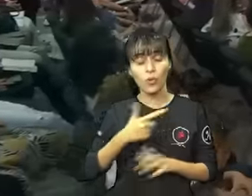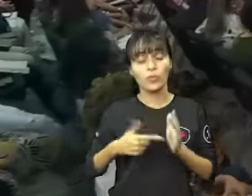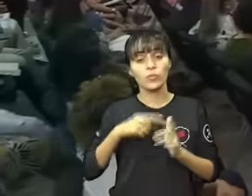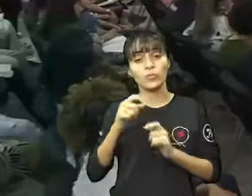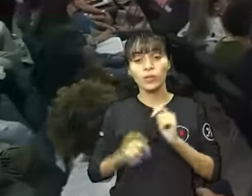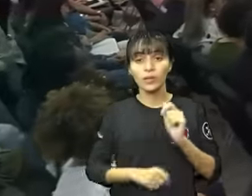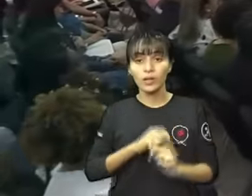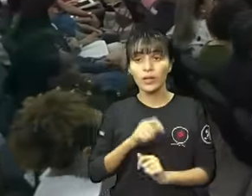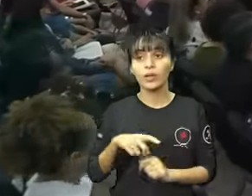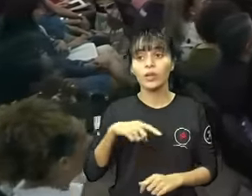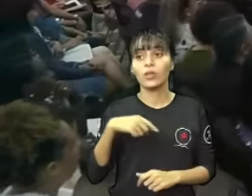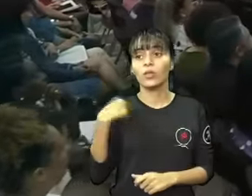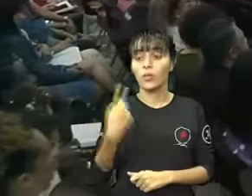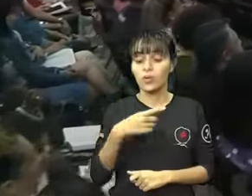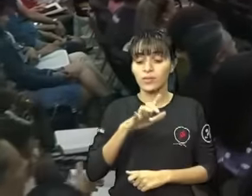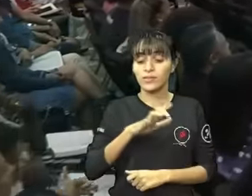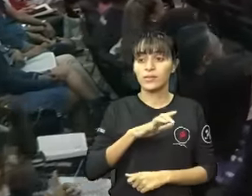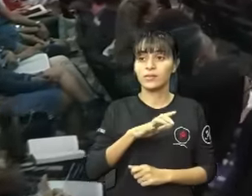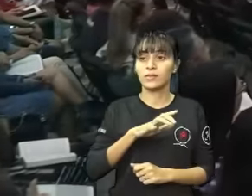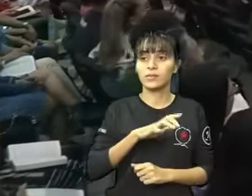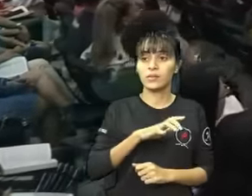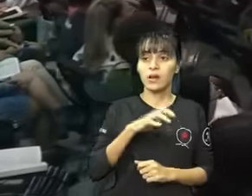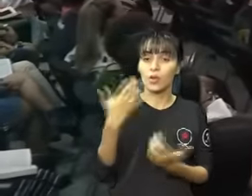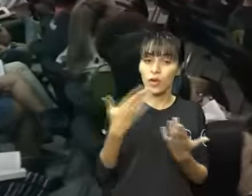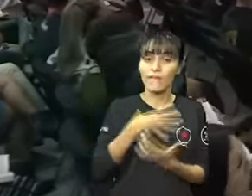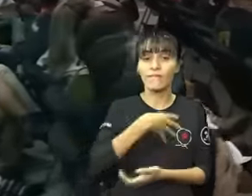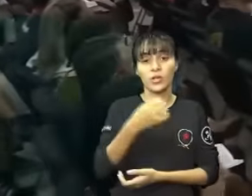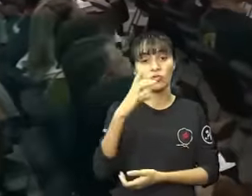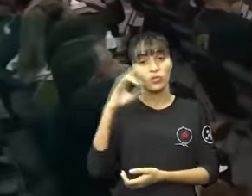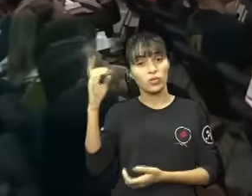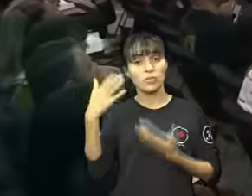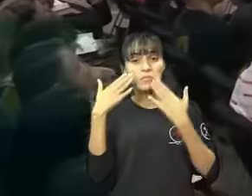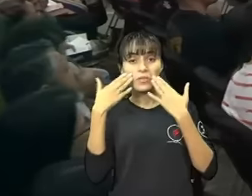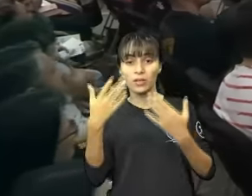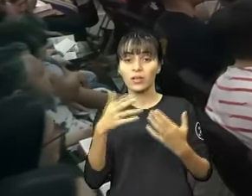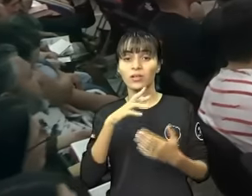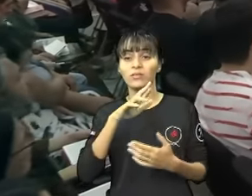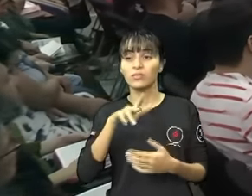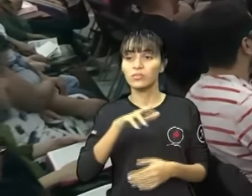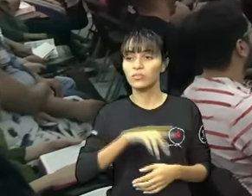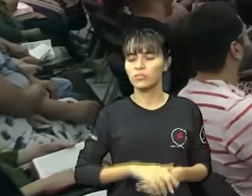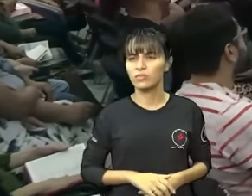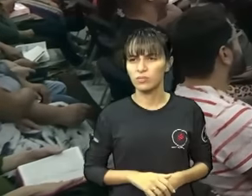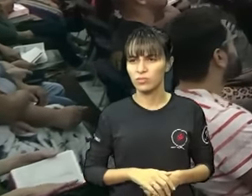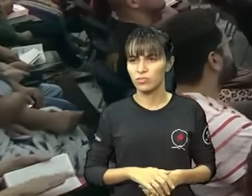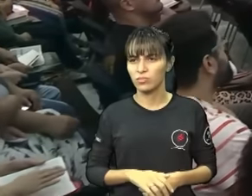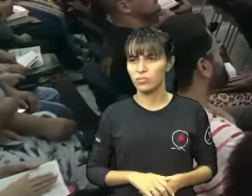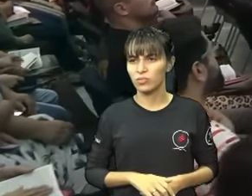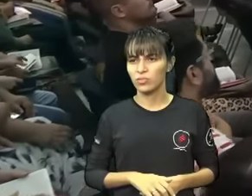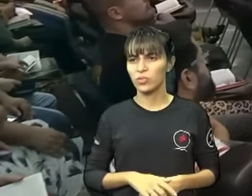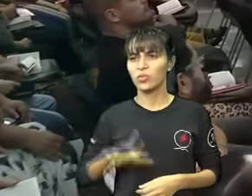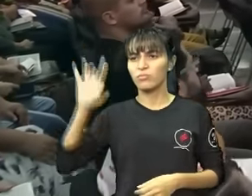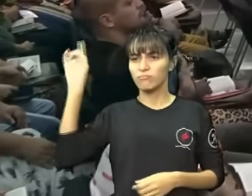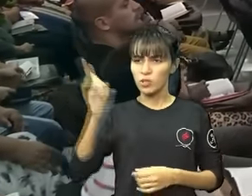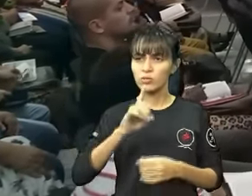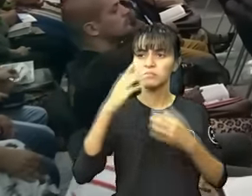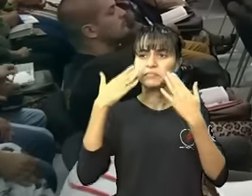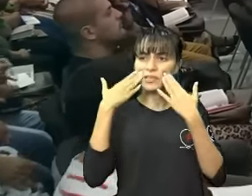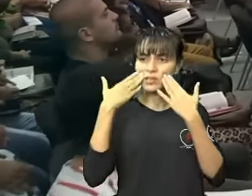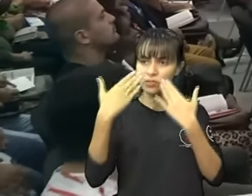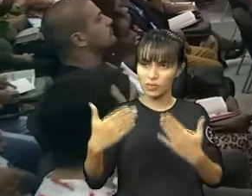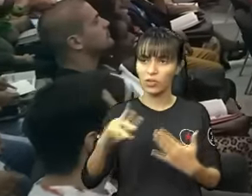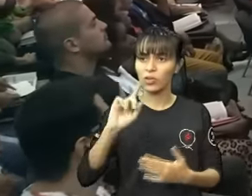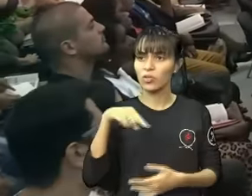amados agora somos filhos de Deus e ainda não é manifestado o que havemos de ser e quando ele se manifestar